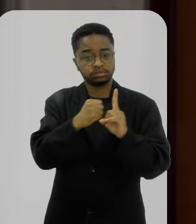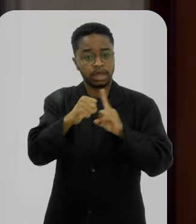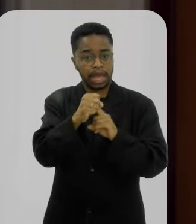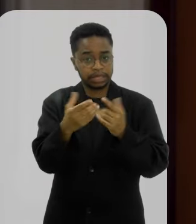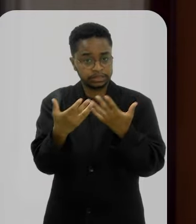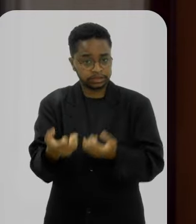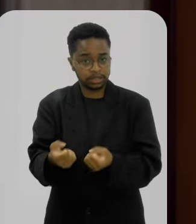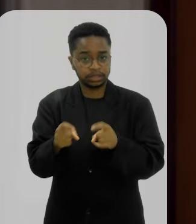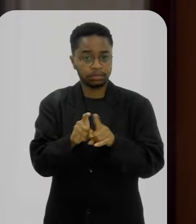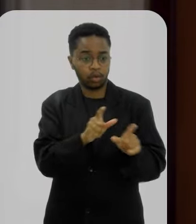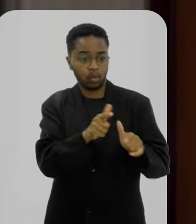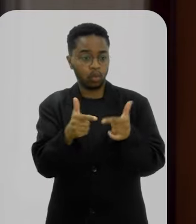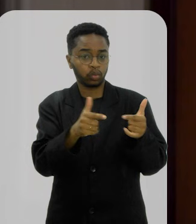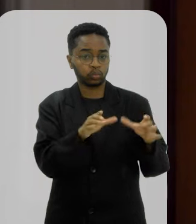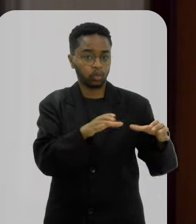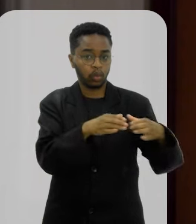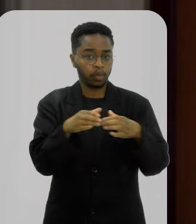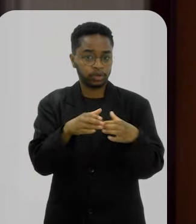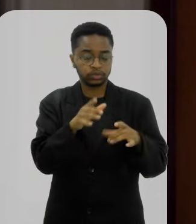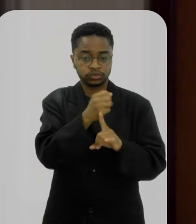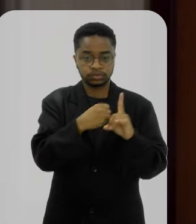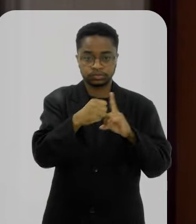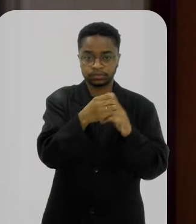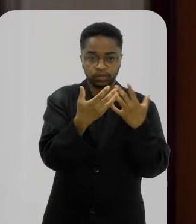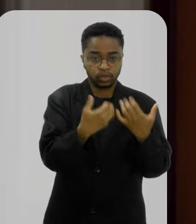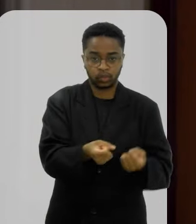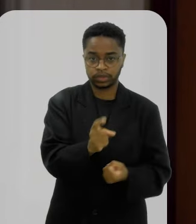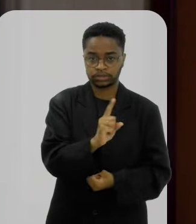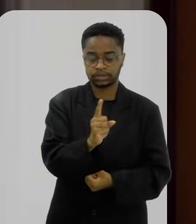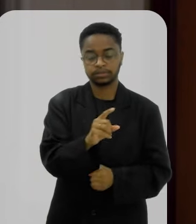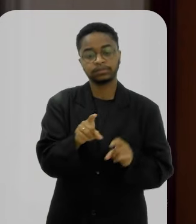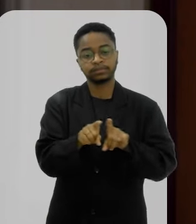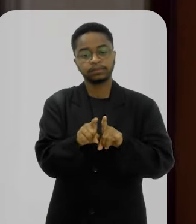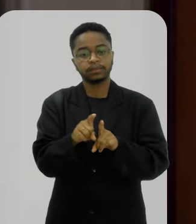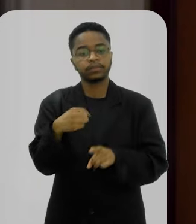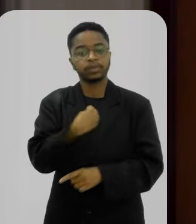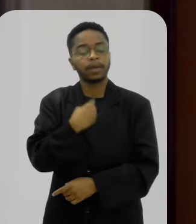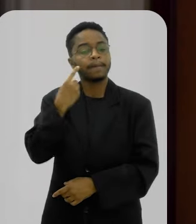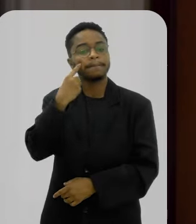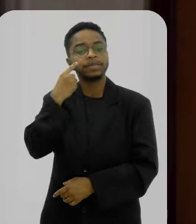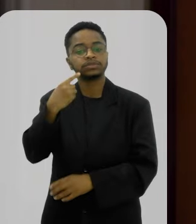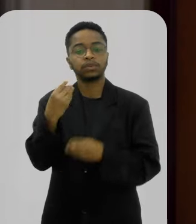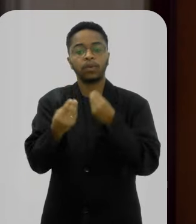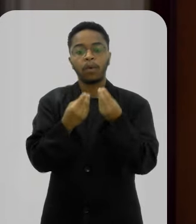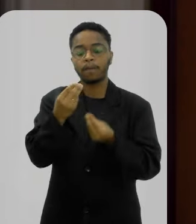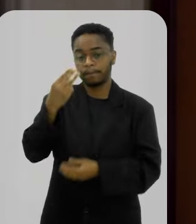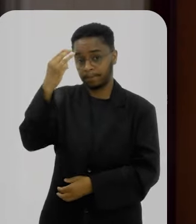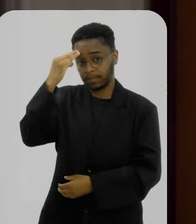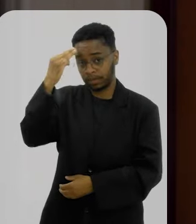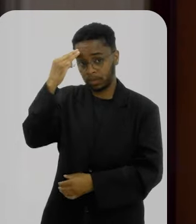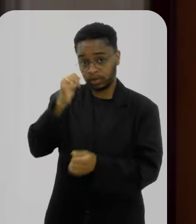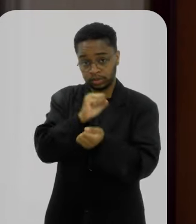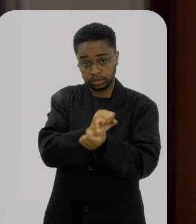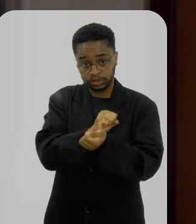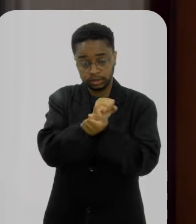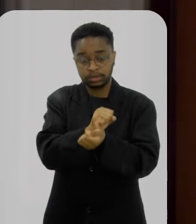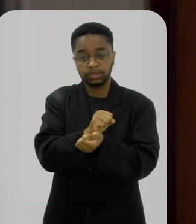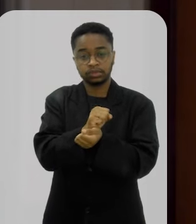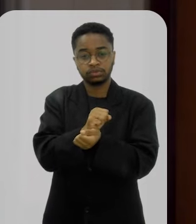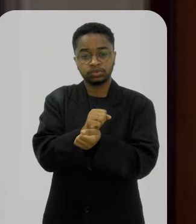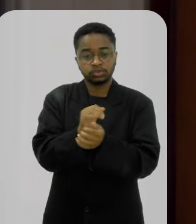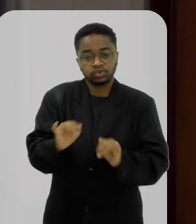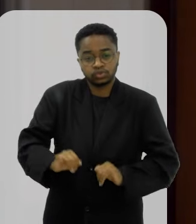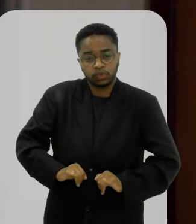não, e contribuindo assim para a gente pensar não só também na memória